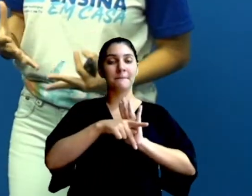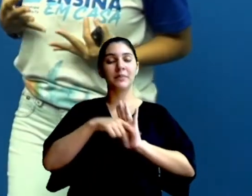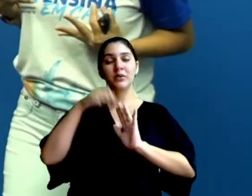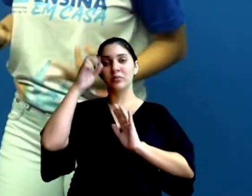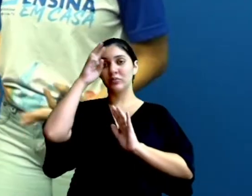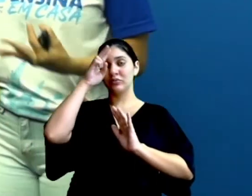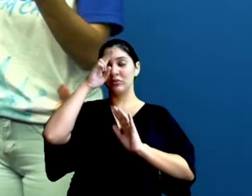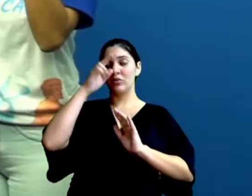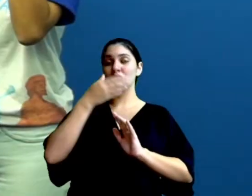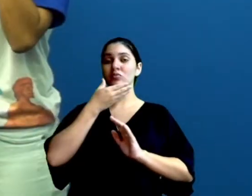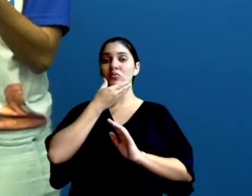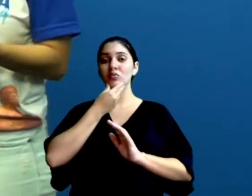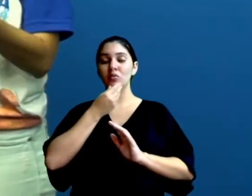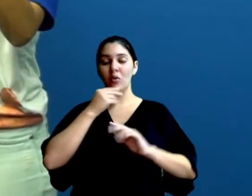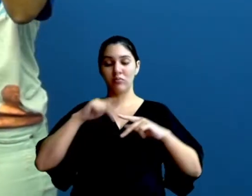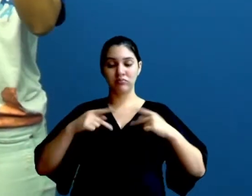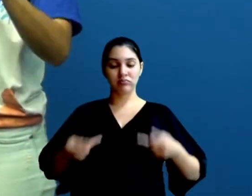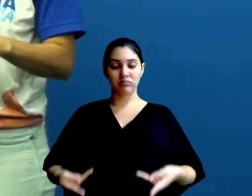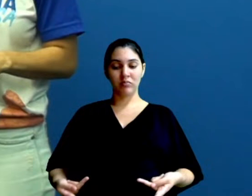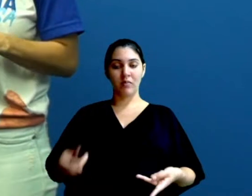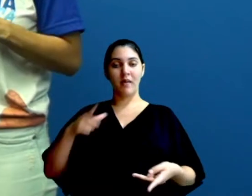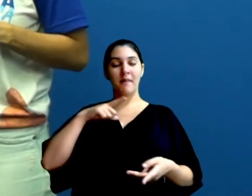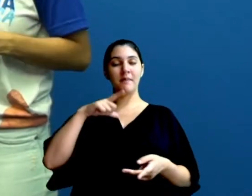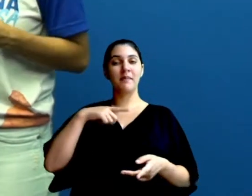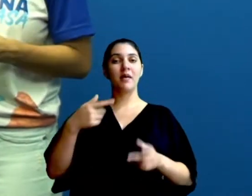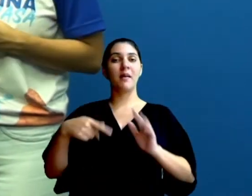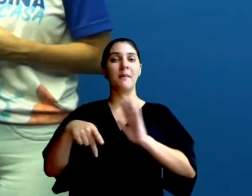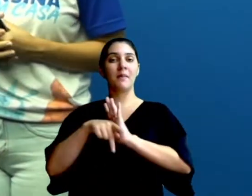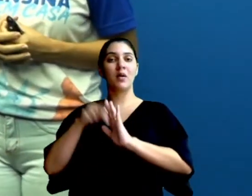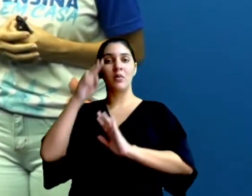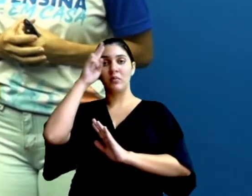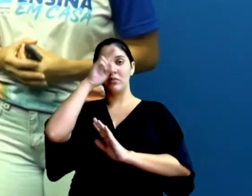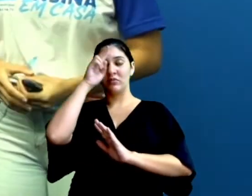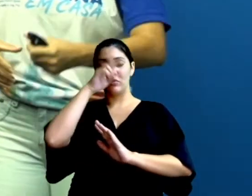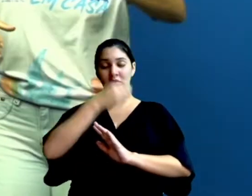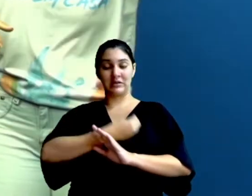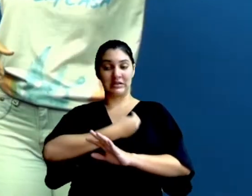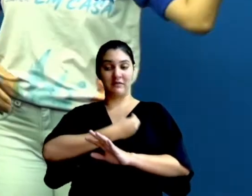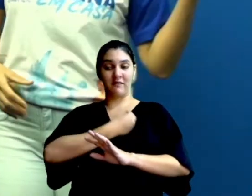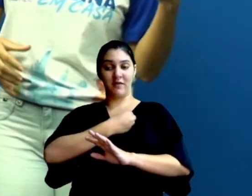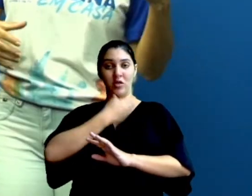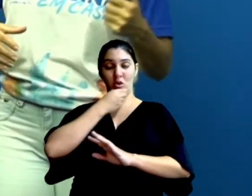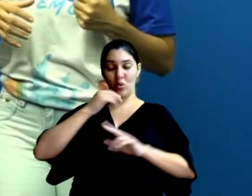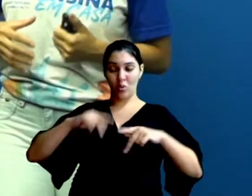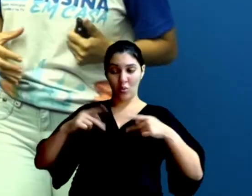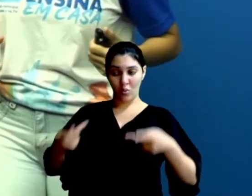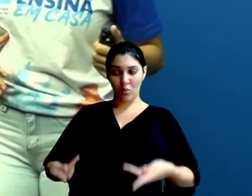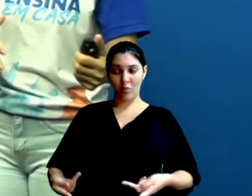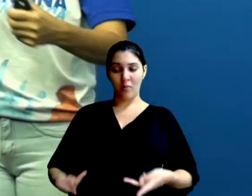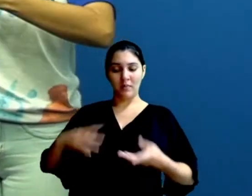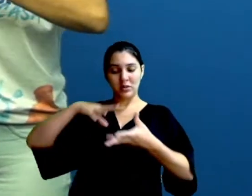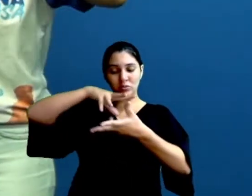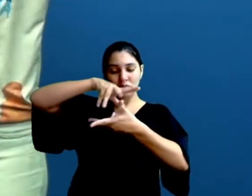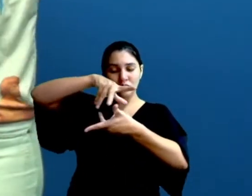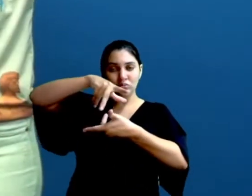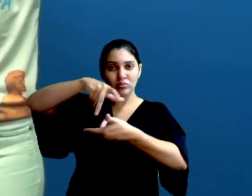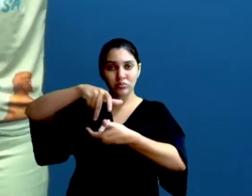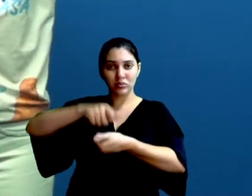a própria história de ocupação do homem no planeta Terra, que vem lá de quando ele